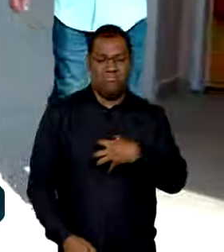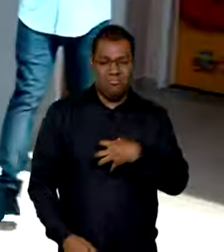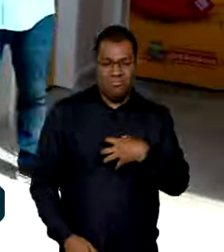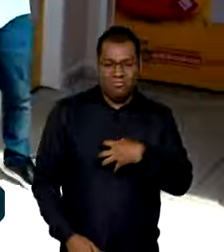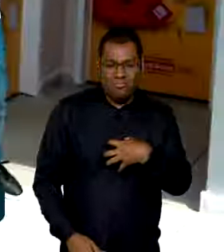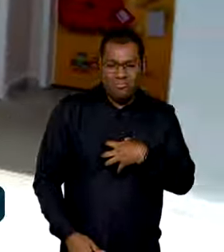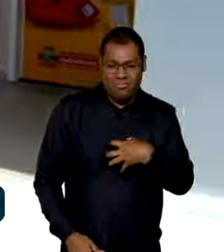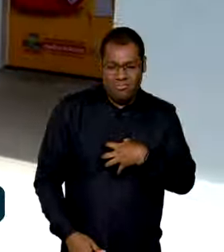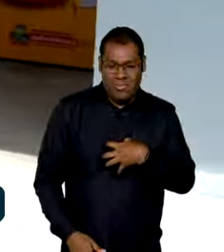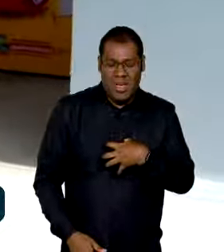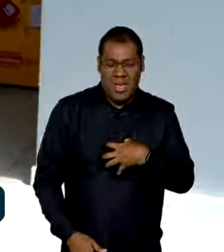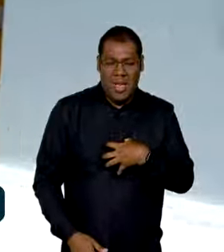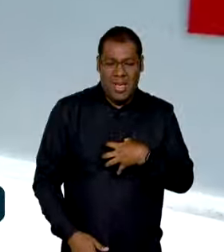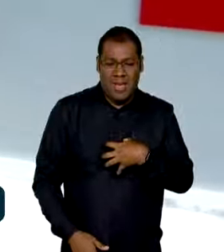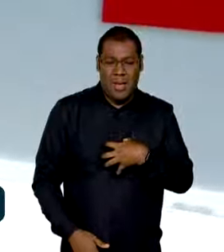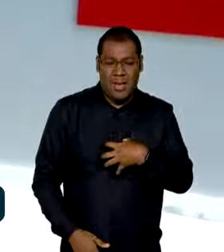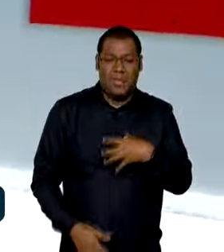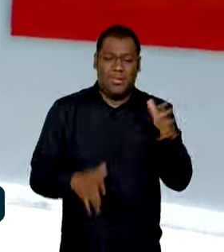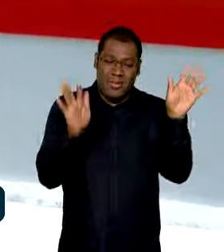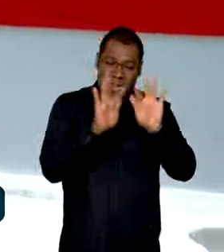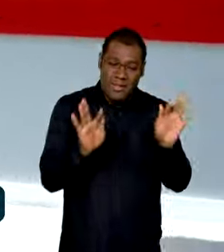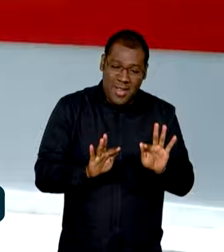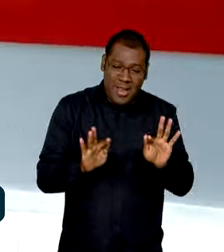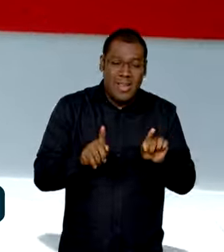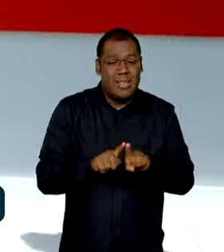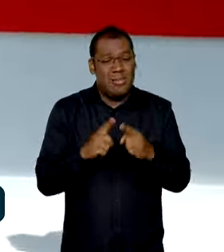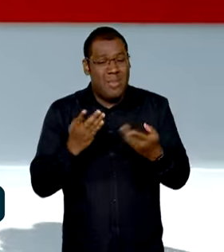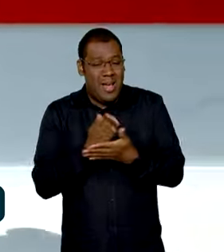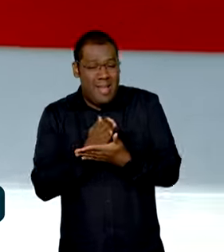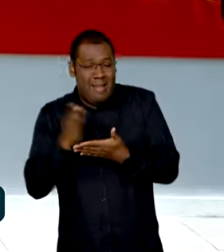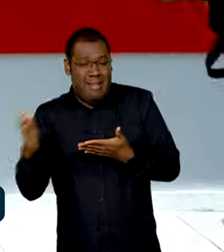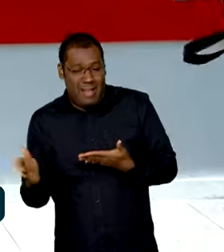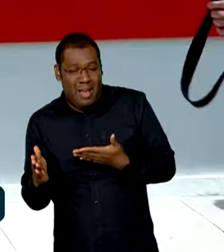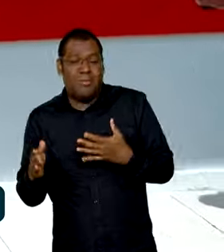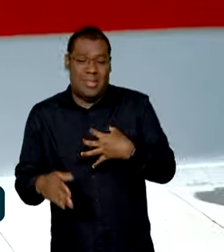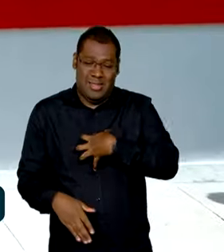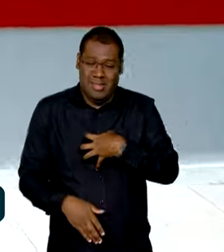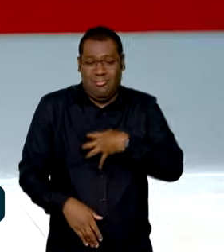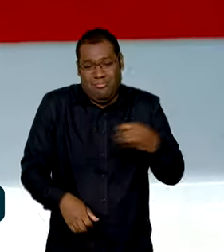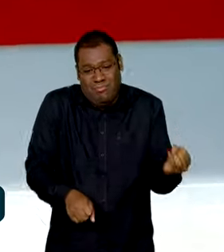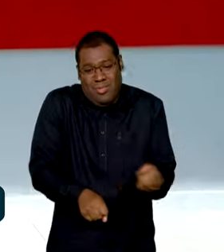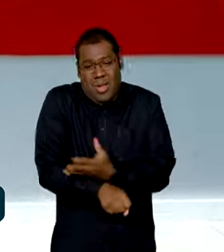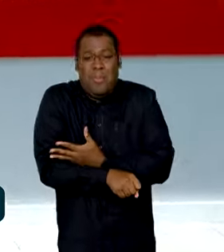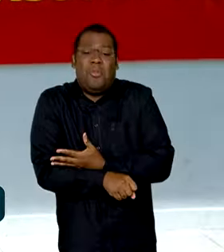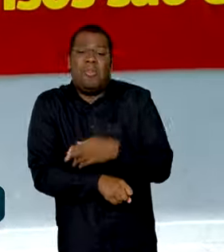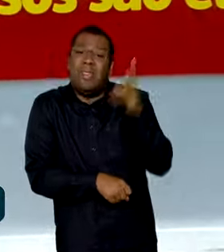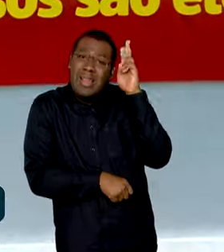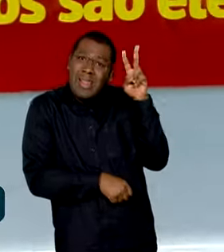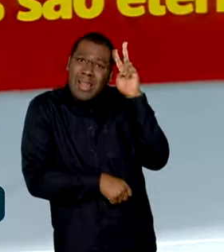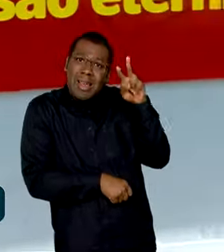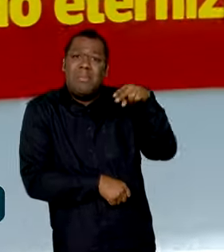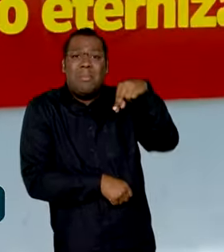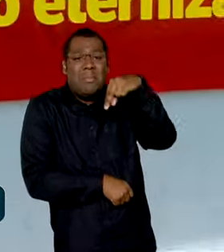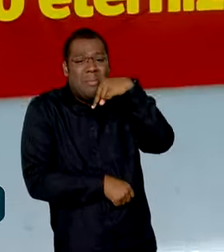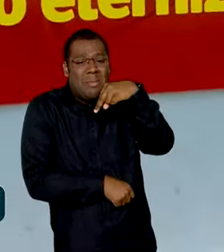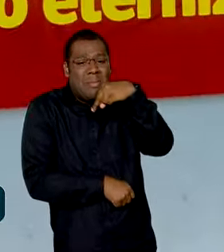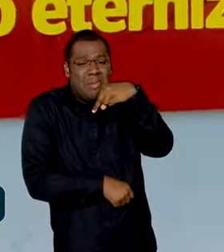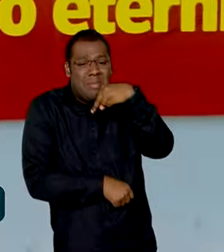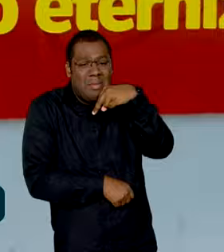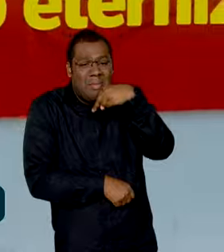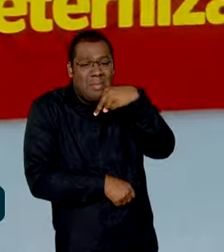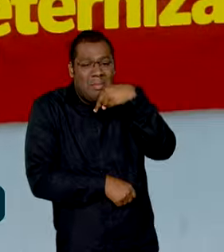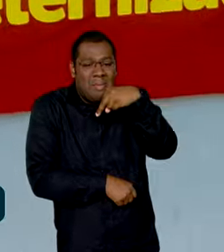lado, cumprir seu papel de presidente. Por outro, conter as emoções do vovô. E principalmente no fim, ficou quase